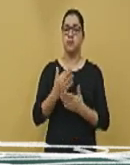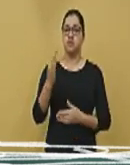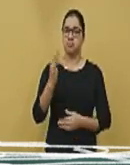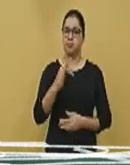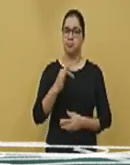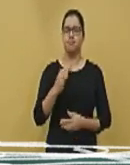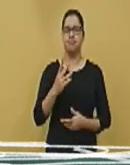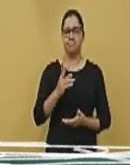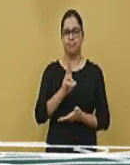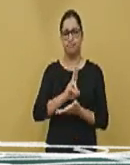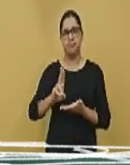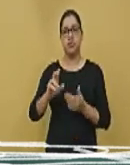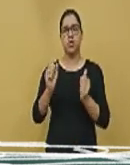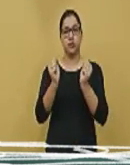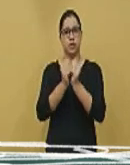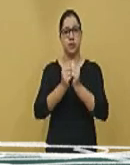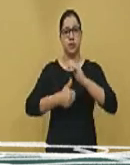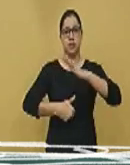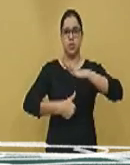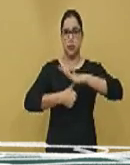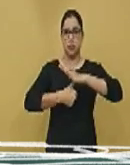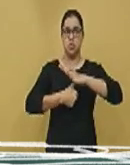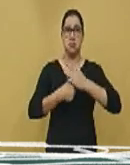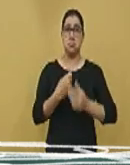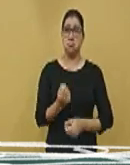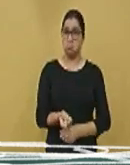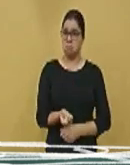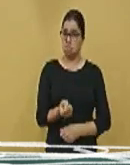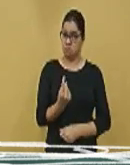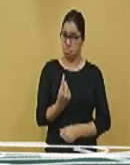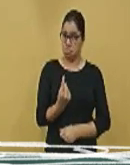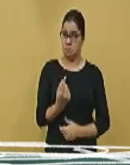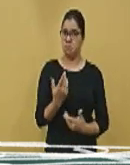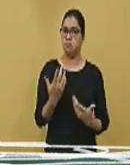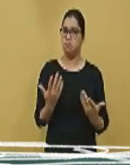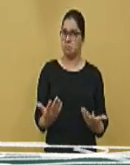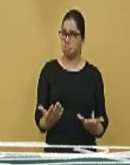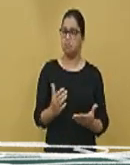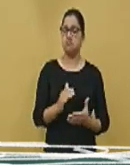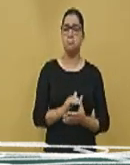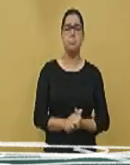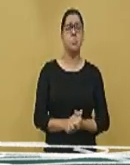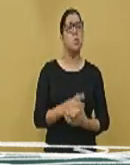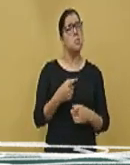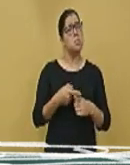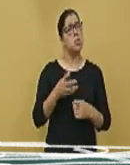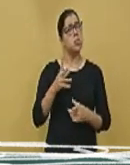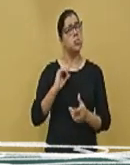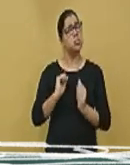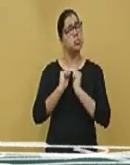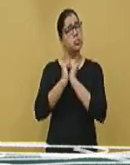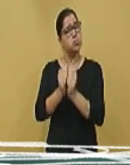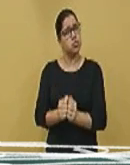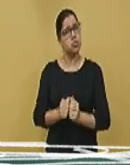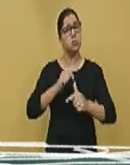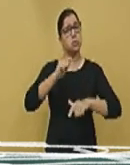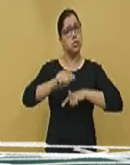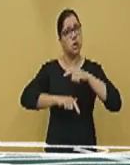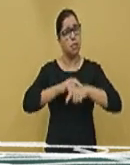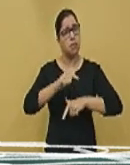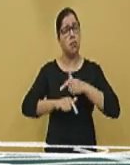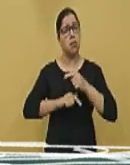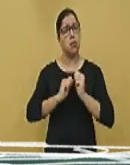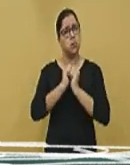reitoria. Confesso que estou um tanto perplexa com as suas afirmações, porque estivemos juntos nesse trabalho e todos